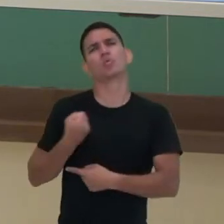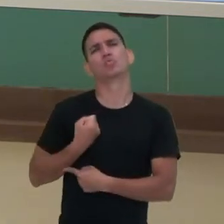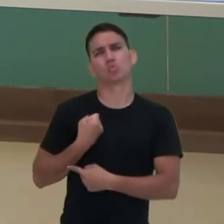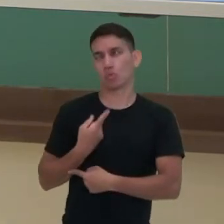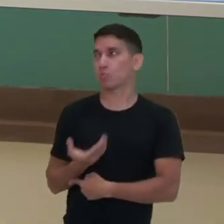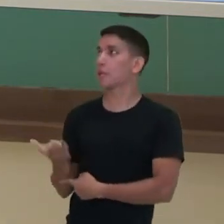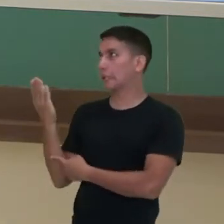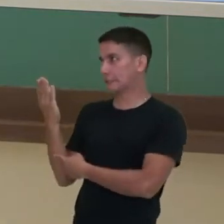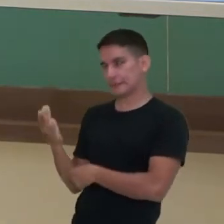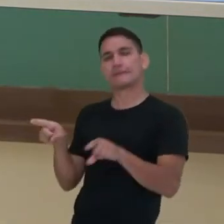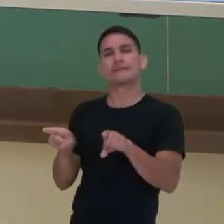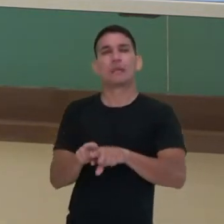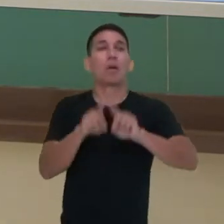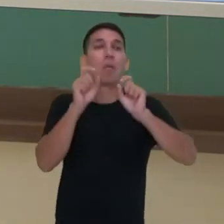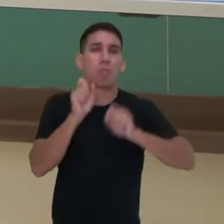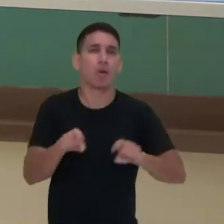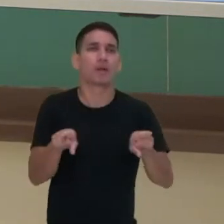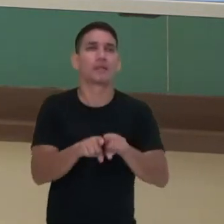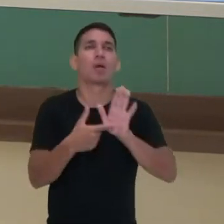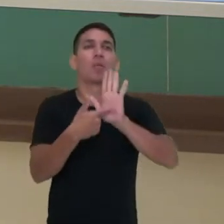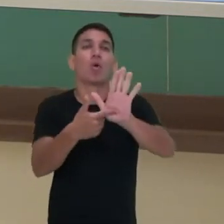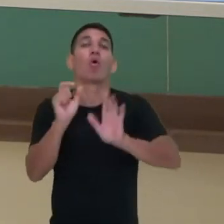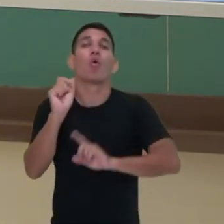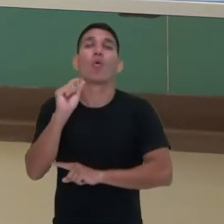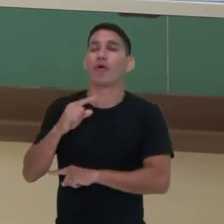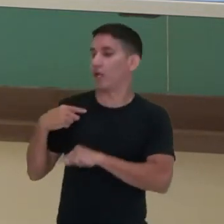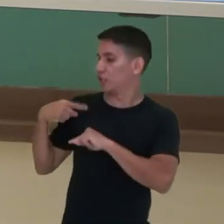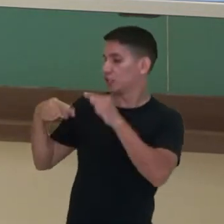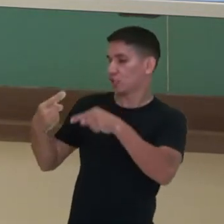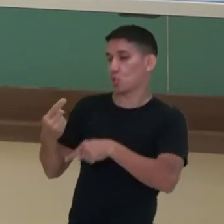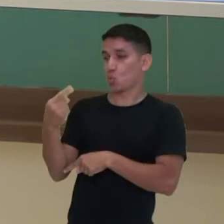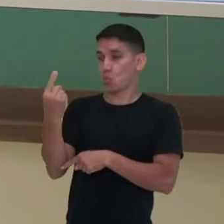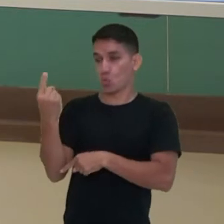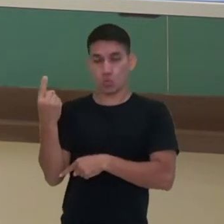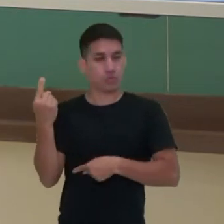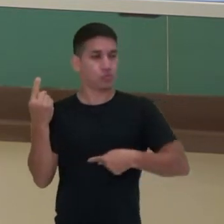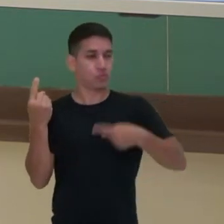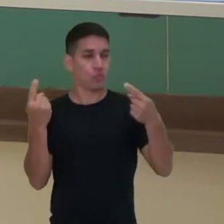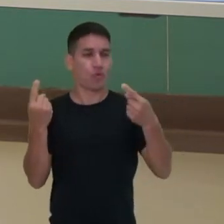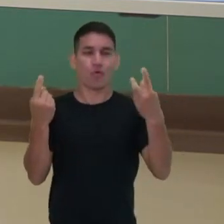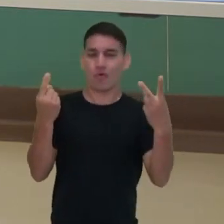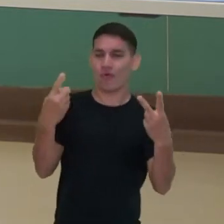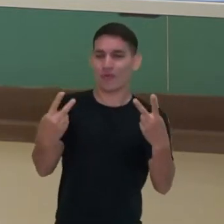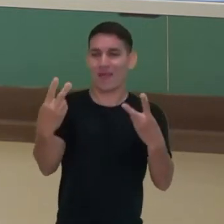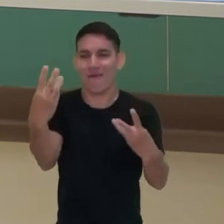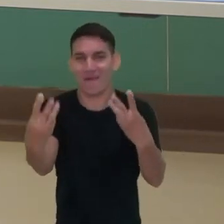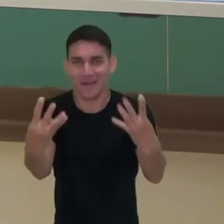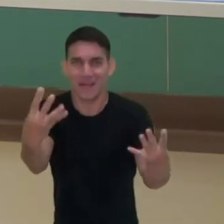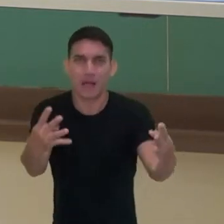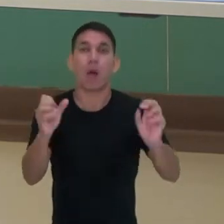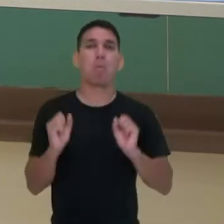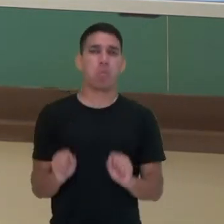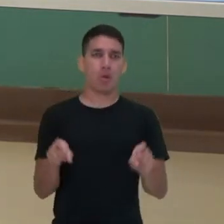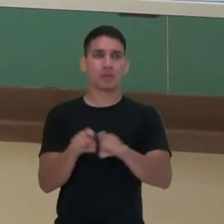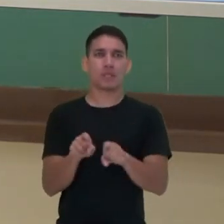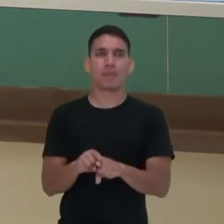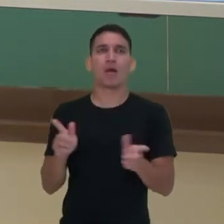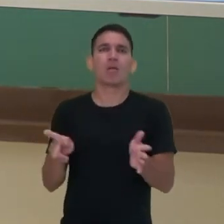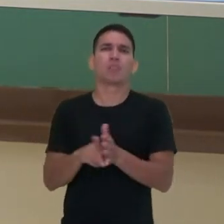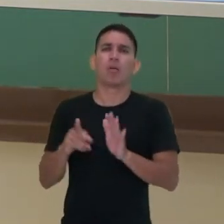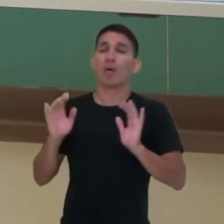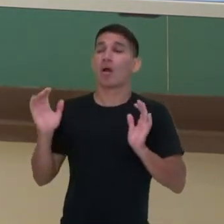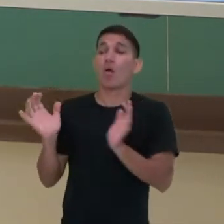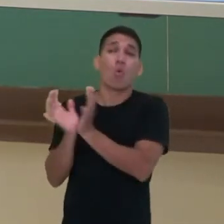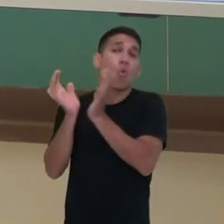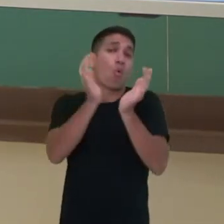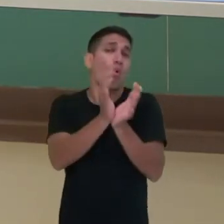Você pode representar através de geração 1, indivíduo 1, 2, 3 e 4, geração 2, 1, 2, 3, 4. Então você